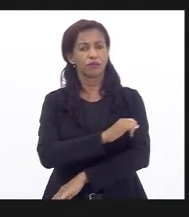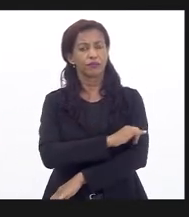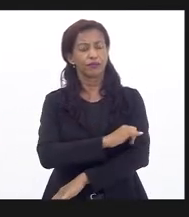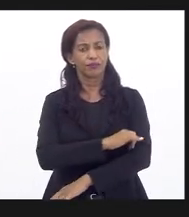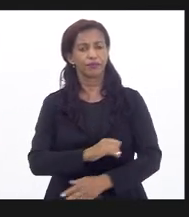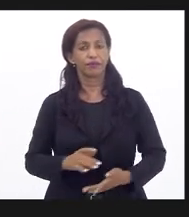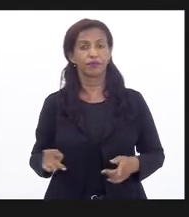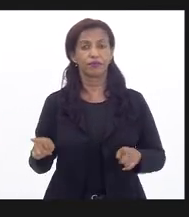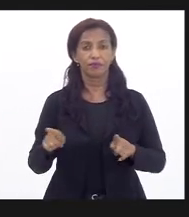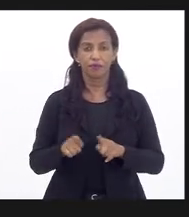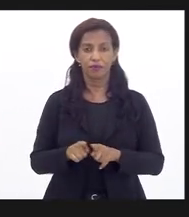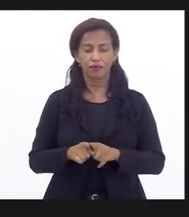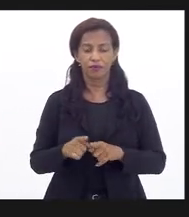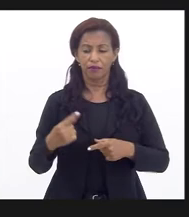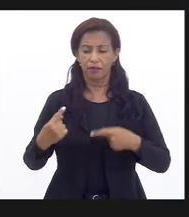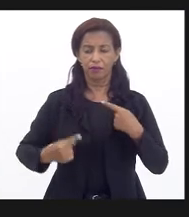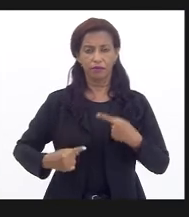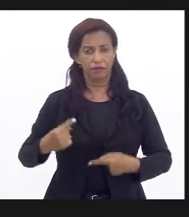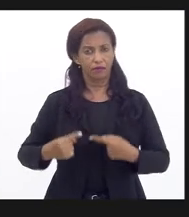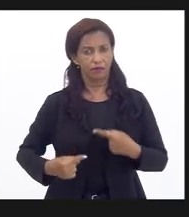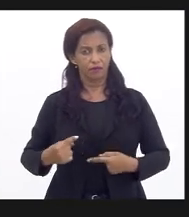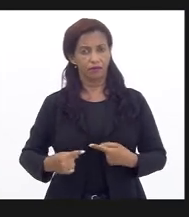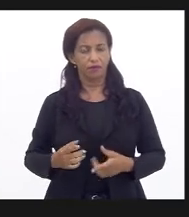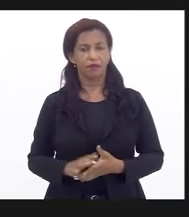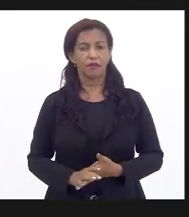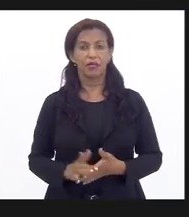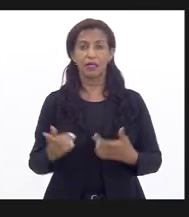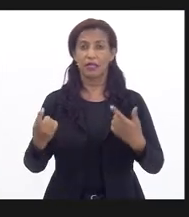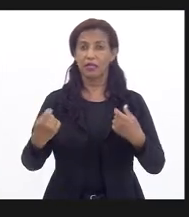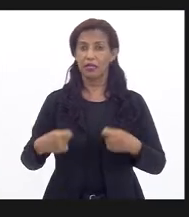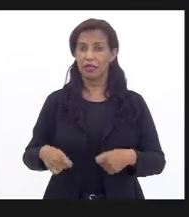Janeiro também essa discussão que deve